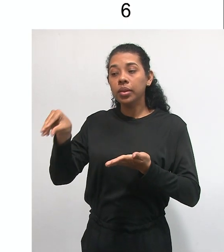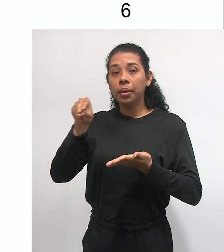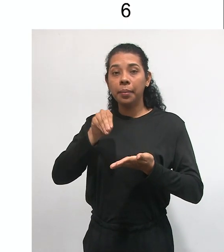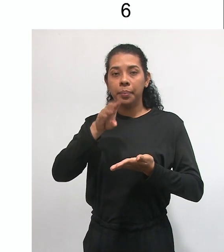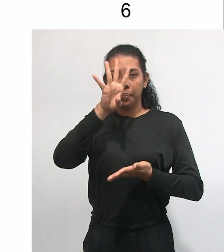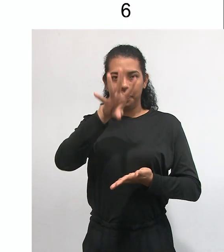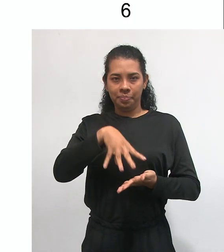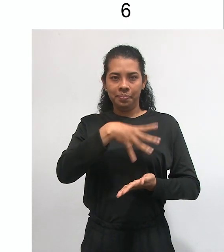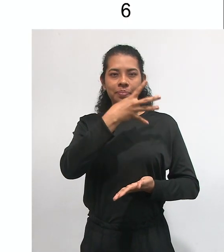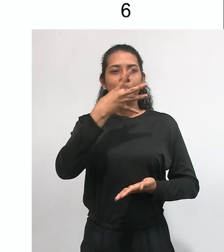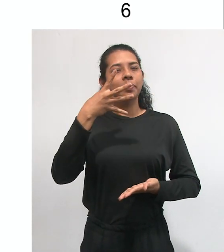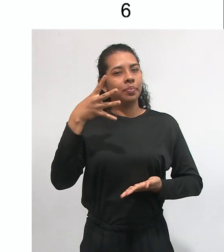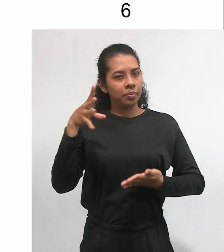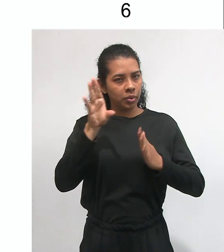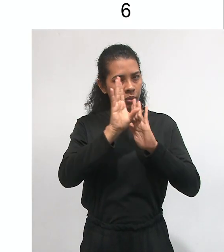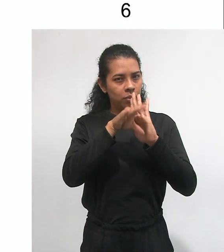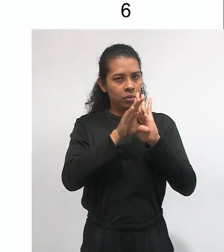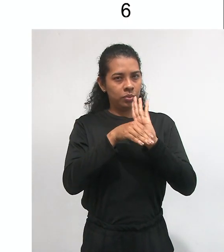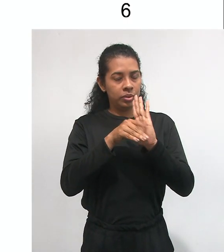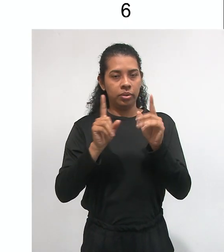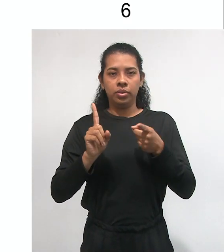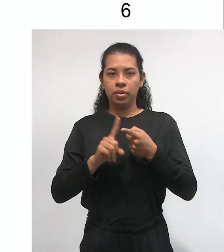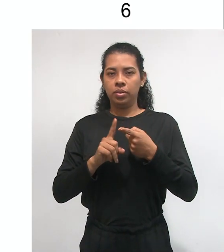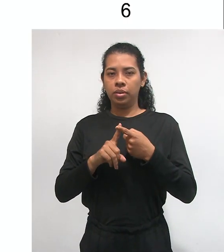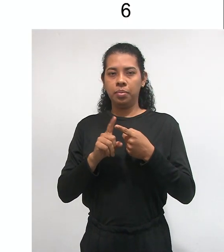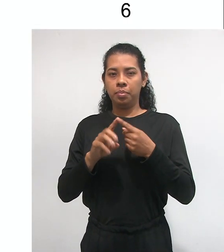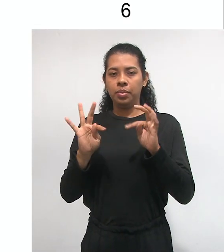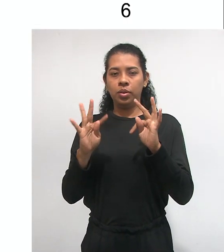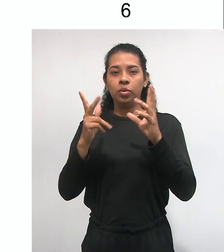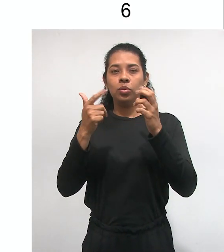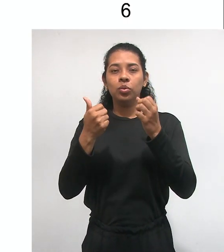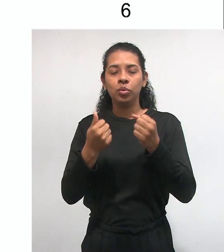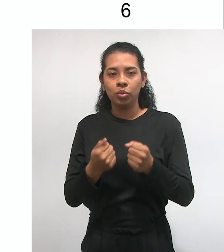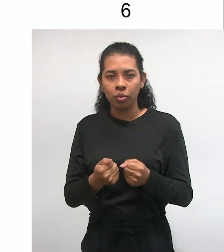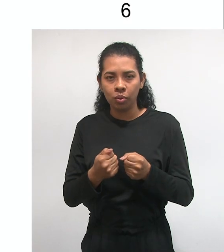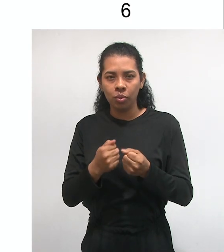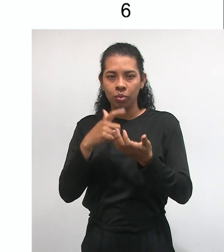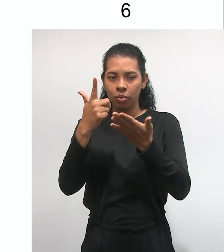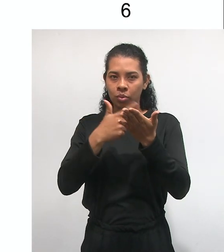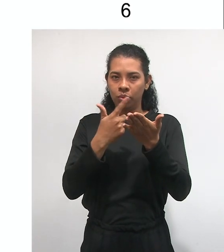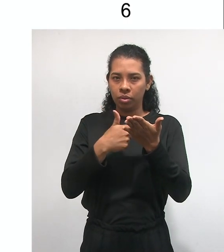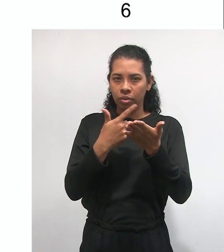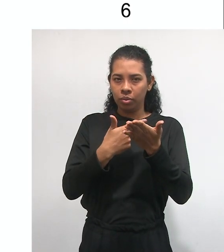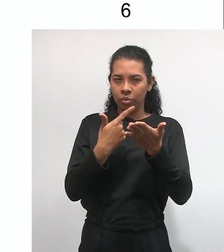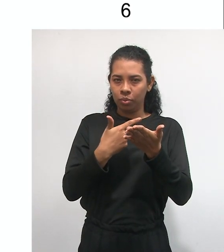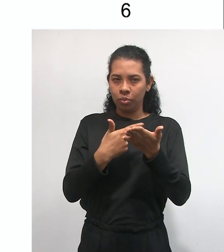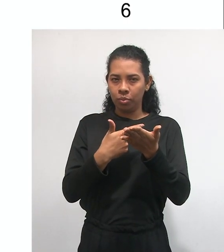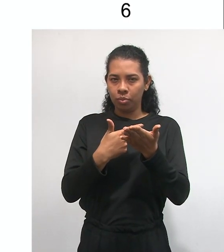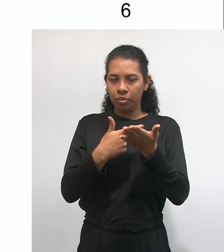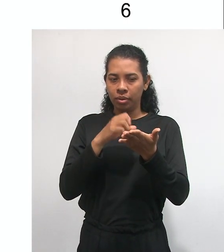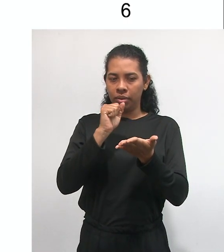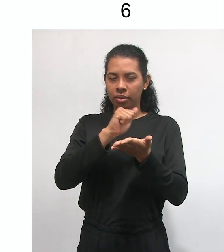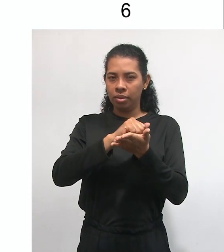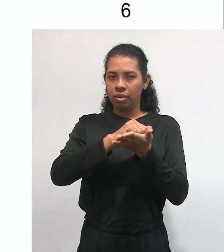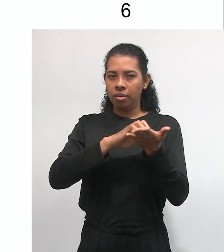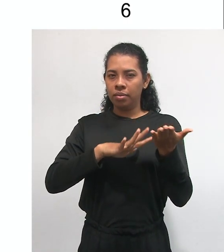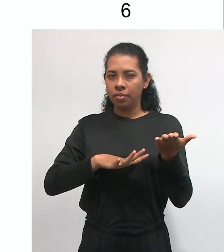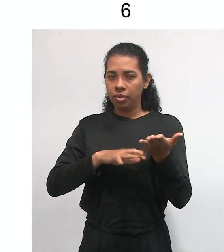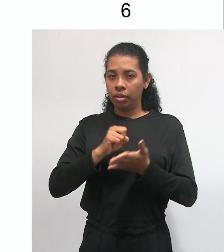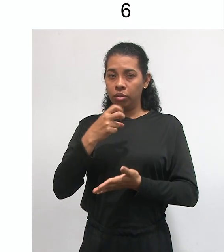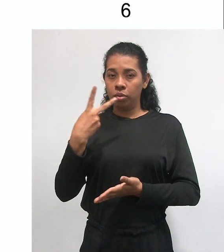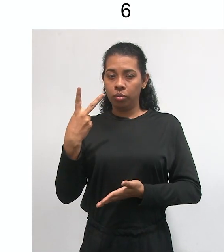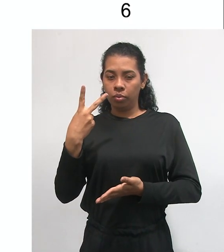1 e o conteúdo lido e assistido da unidade 2. Extraia os conceitos